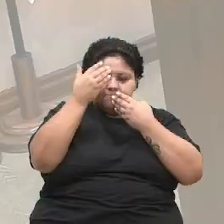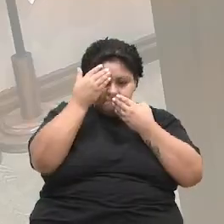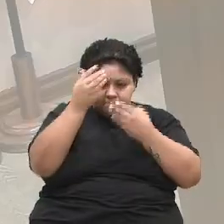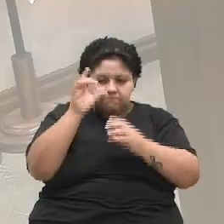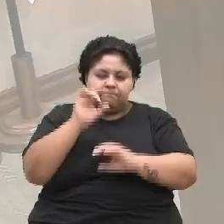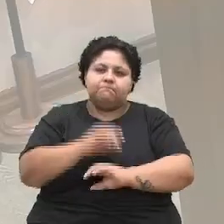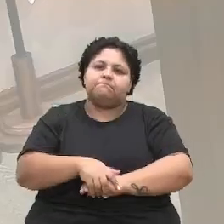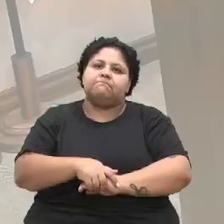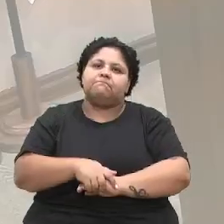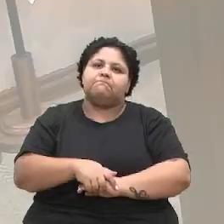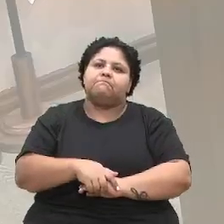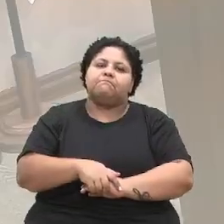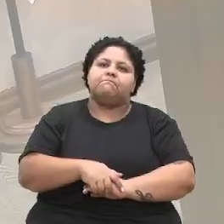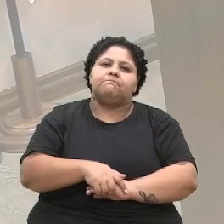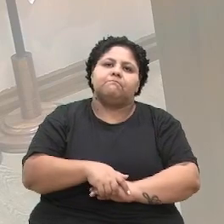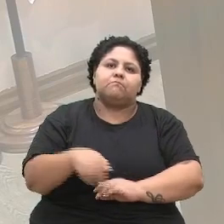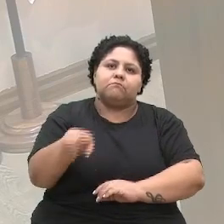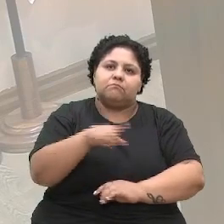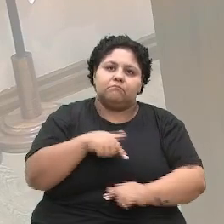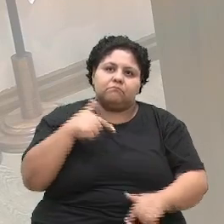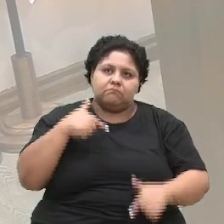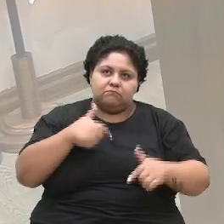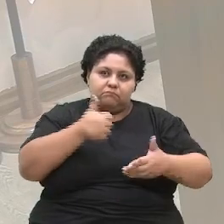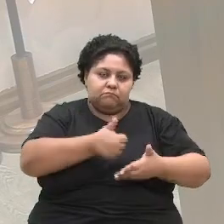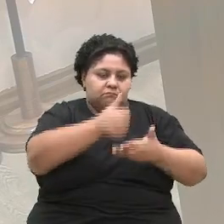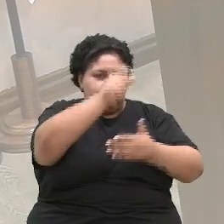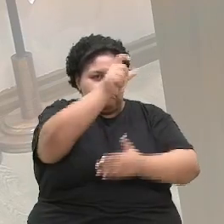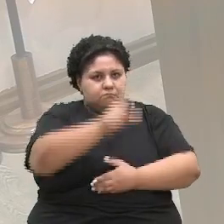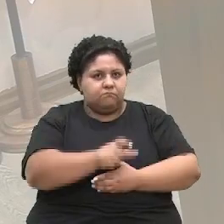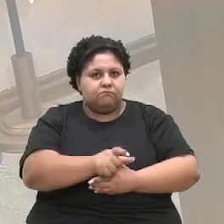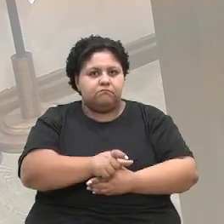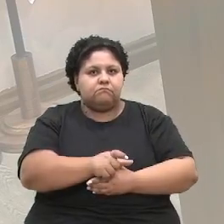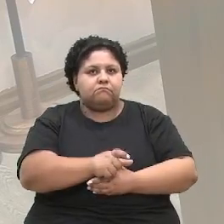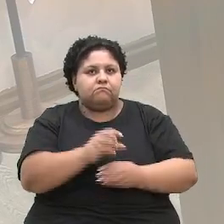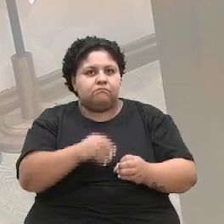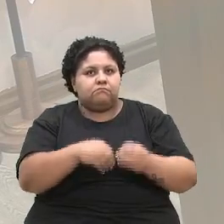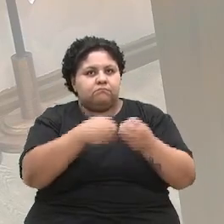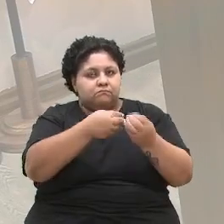estaremos trabalhando em prol destas pessoas, dando a elas uma